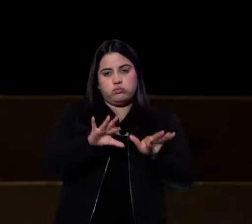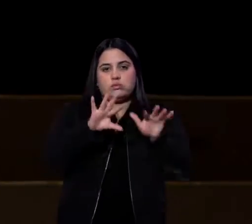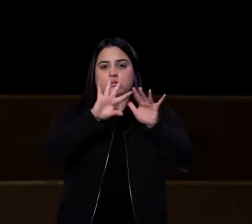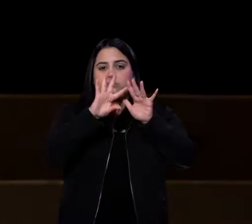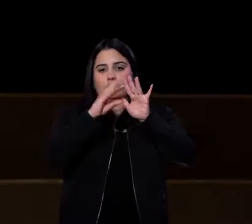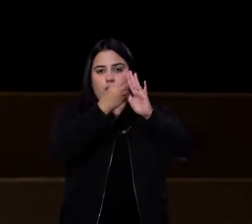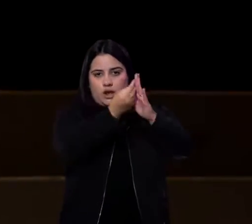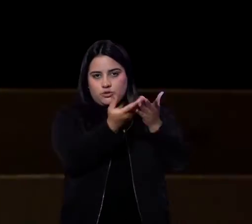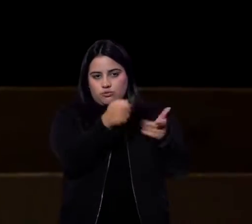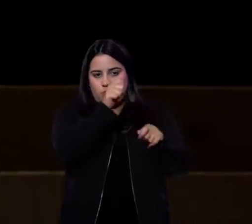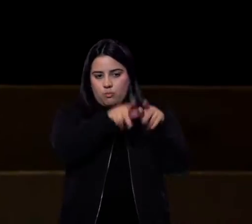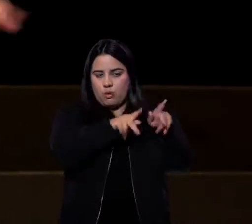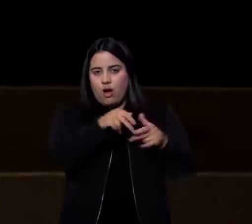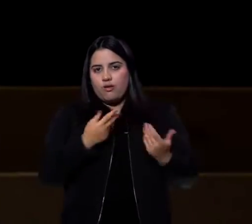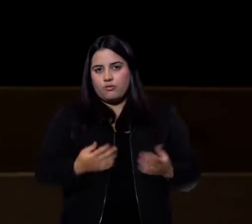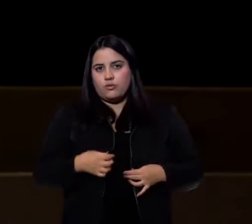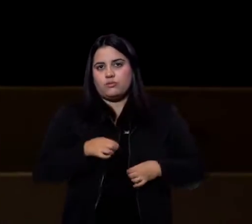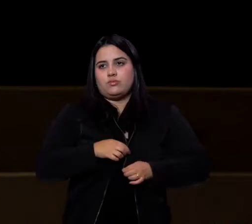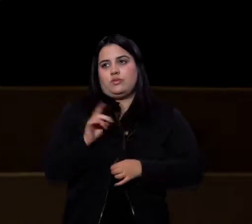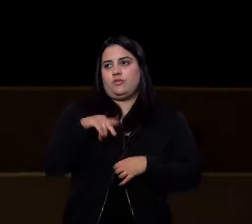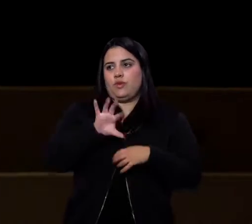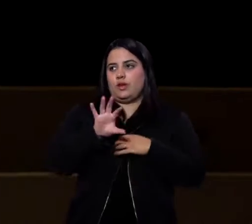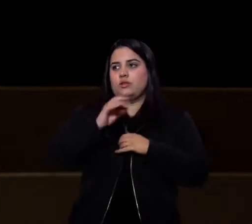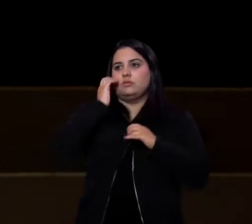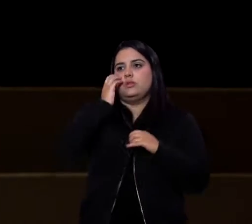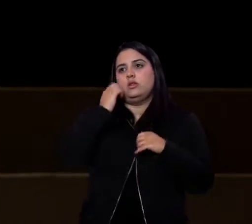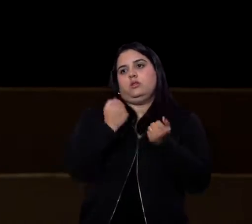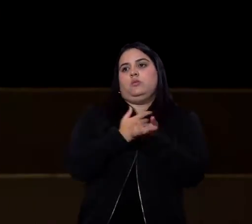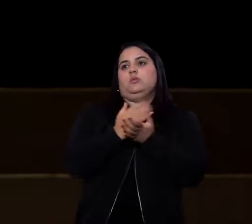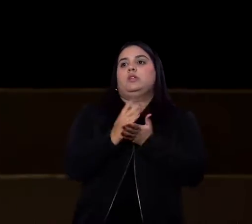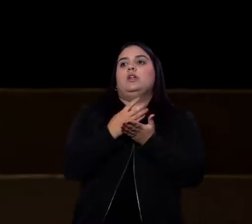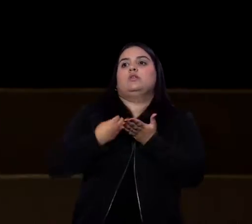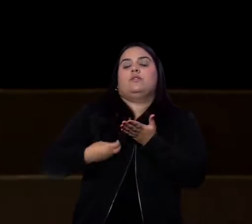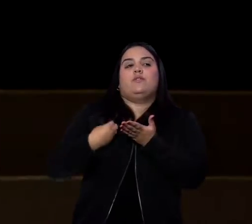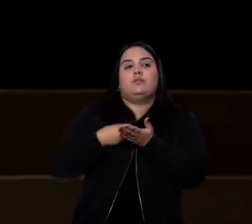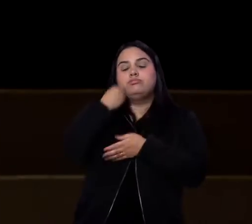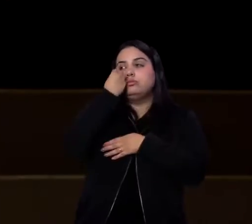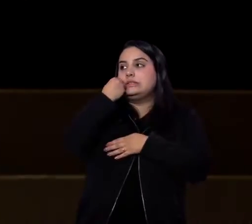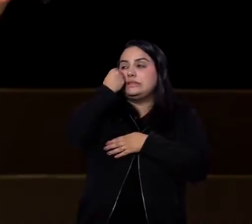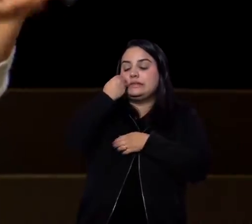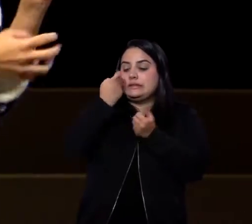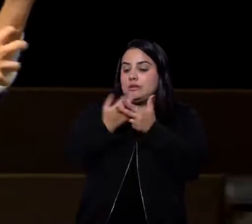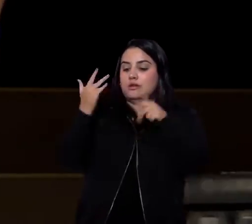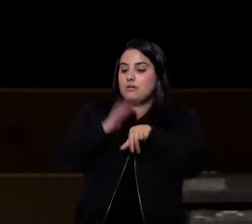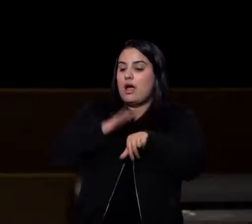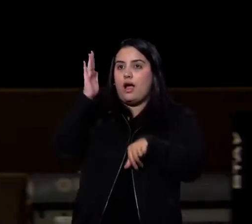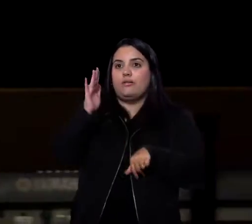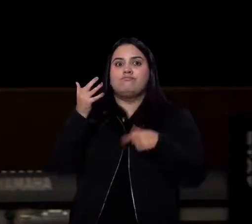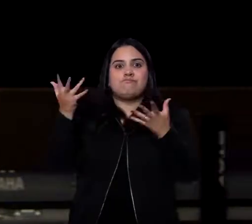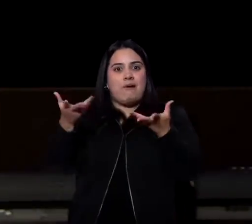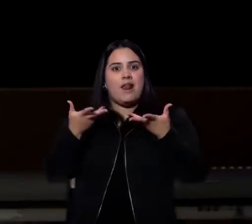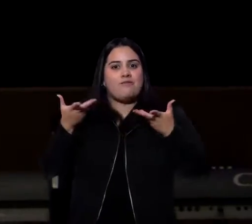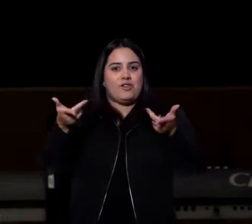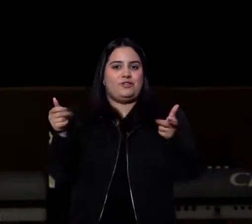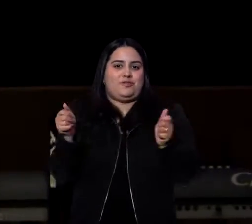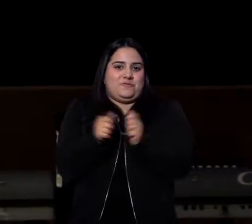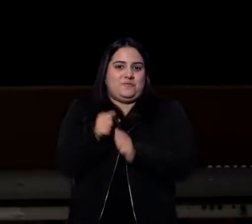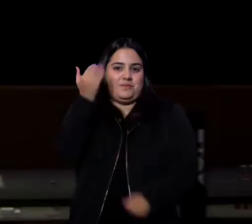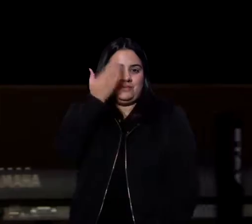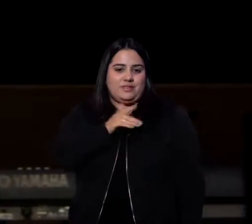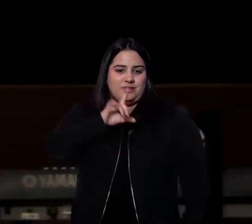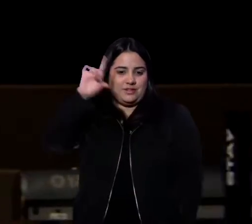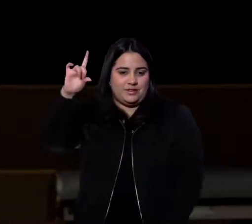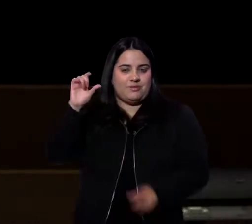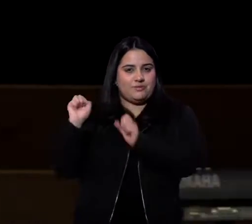e, foi isso. Eles começaram a viver coisas muito loucas mesmo, da presença do Senhor, do poder